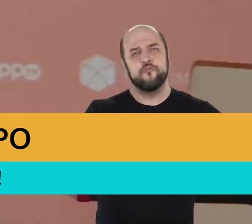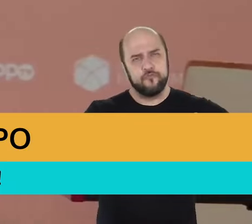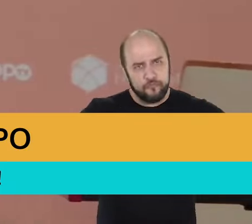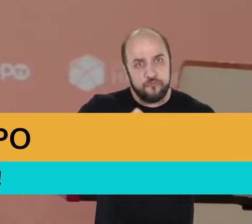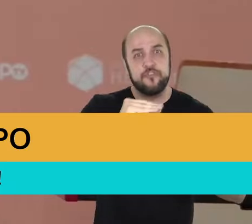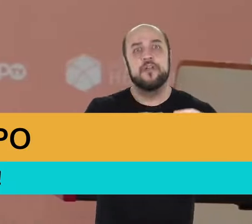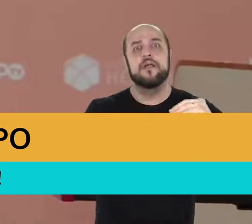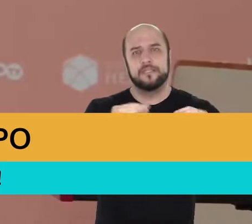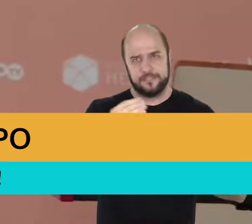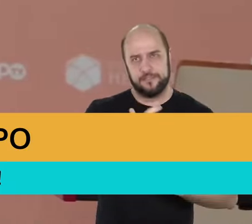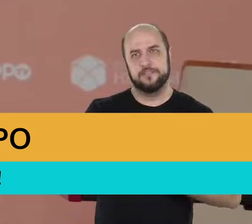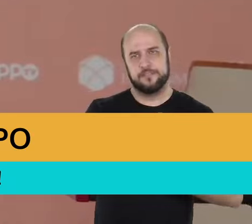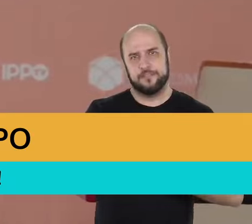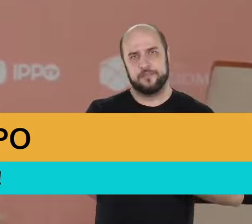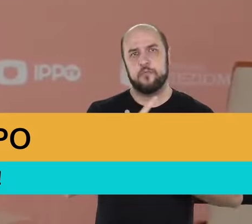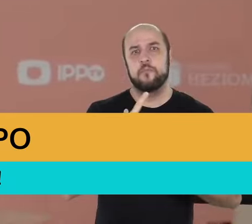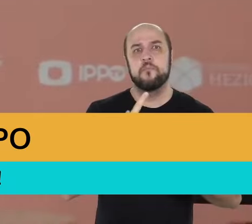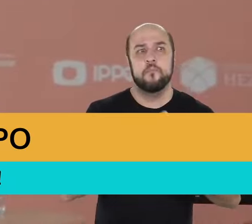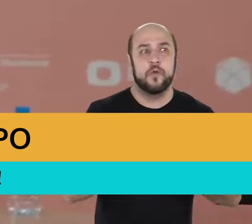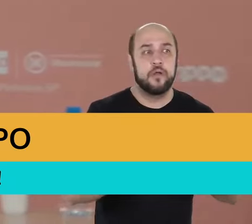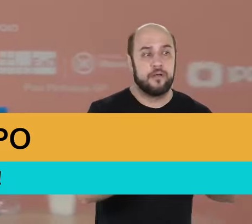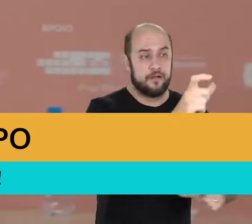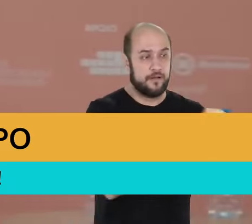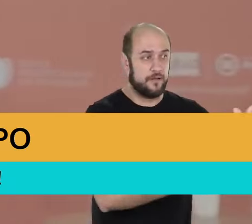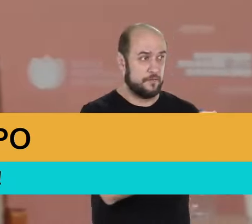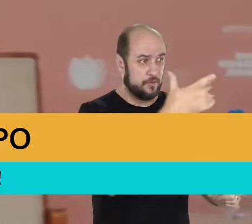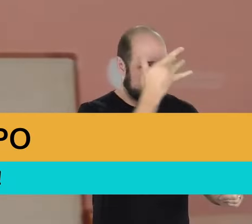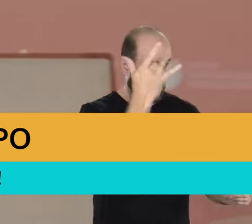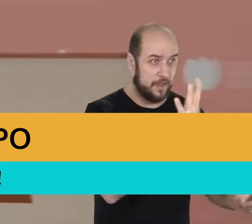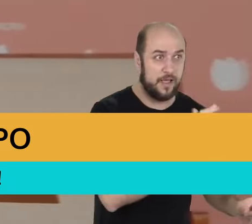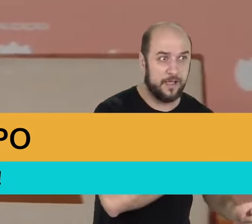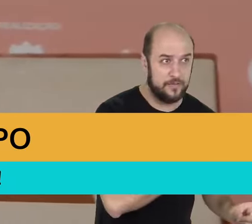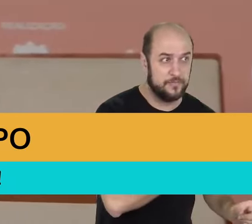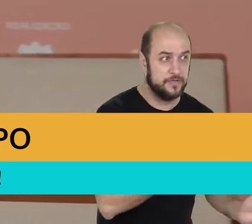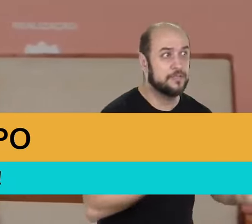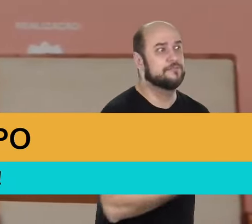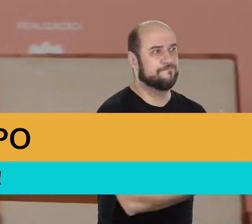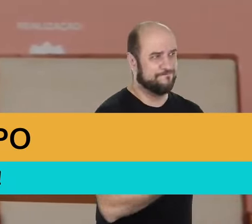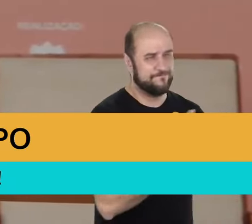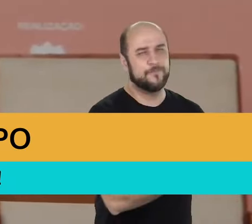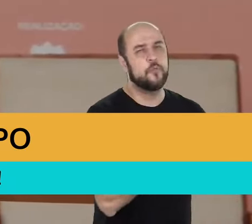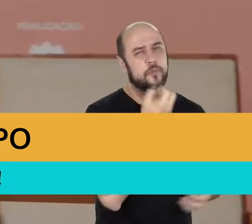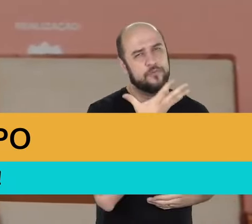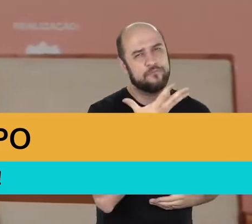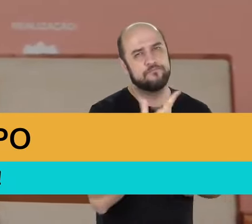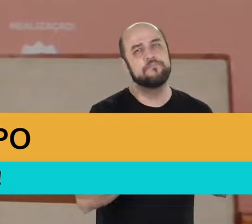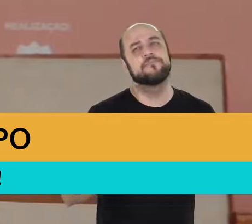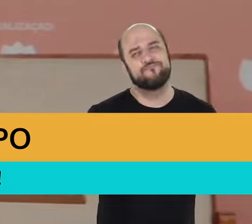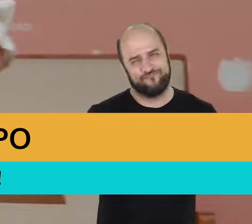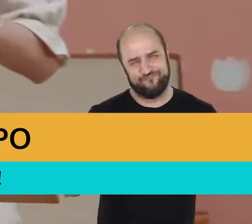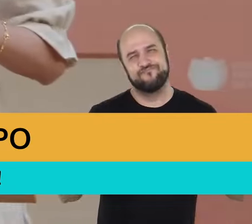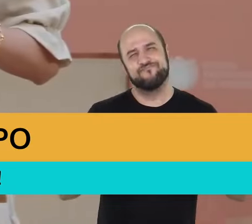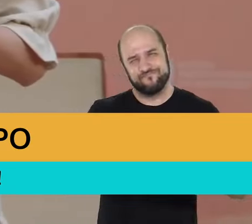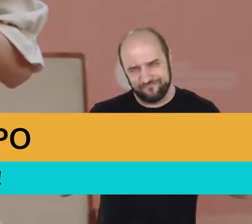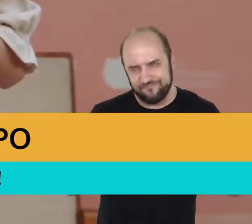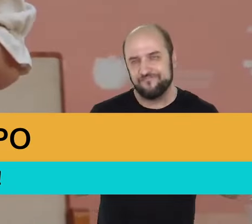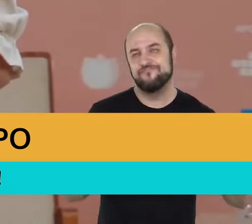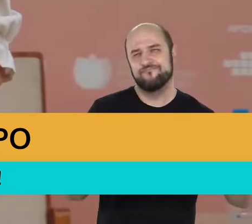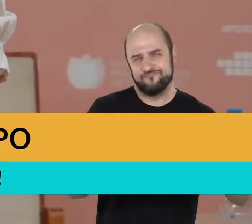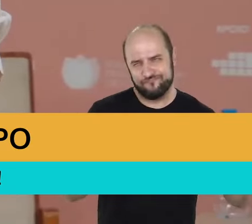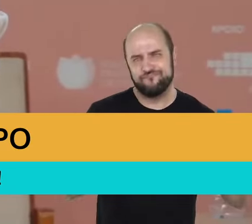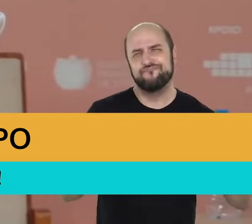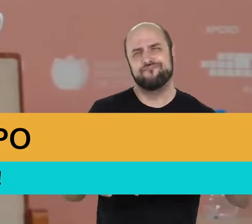flexibilizamos por quem nós amamos para ter um relacionamento bom. Mas a peleja é grande, entende? Mas,